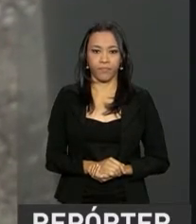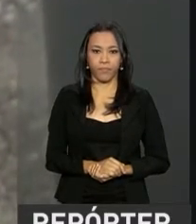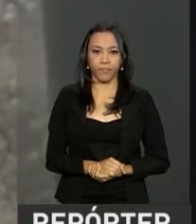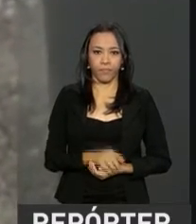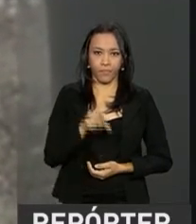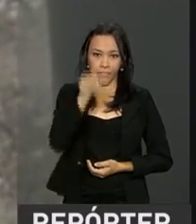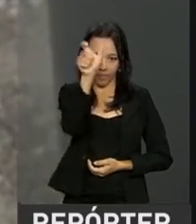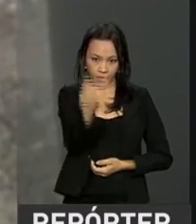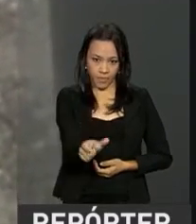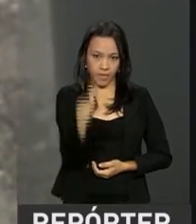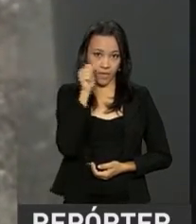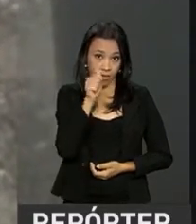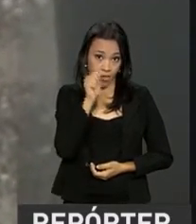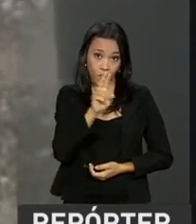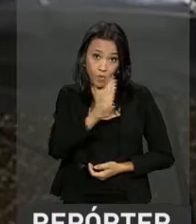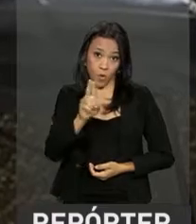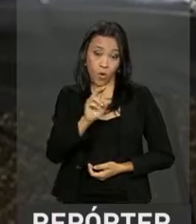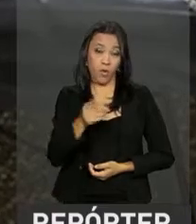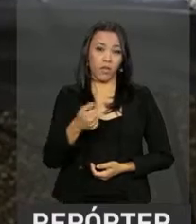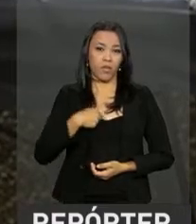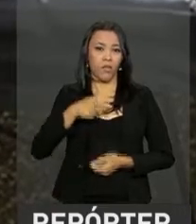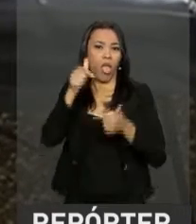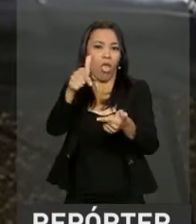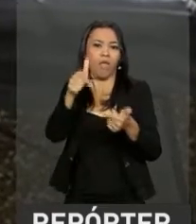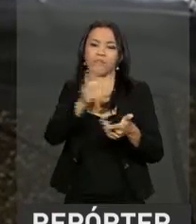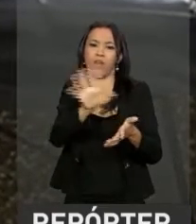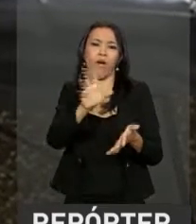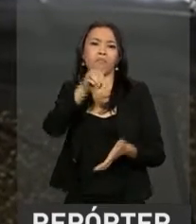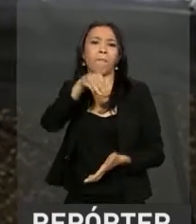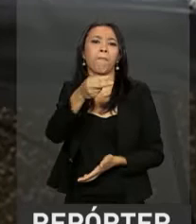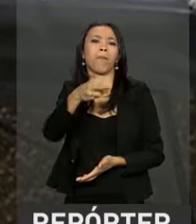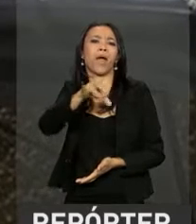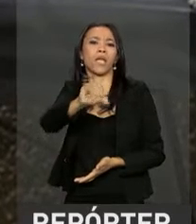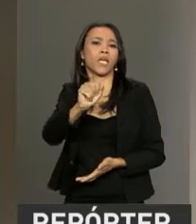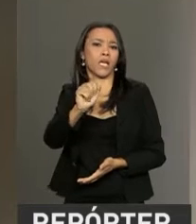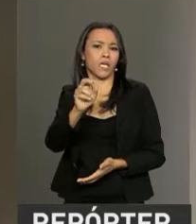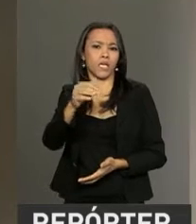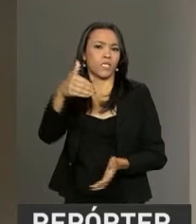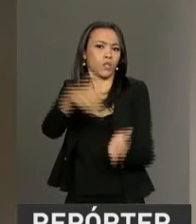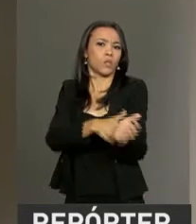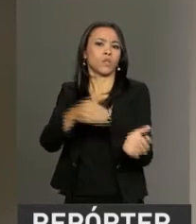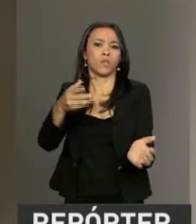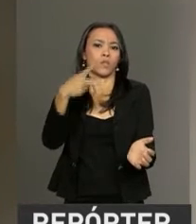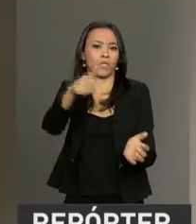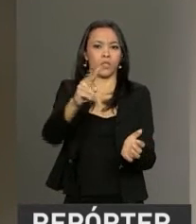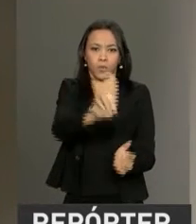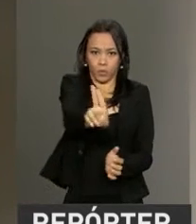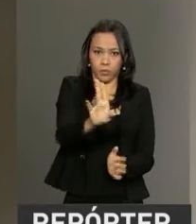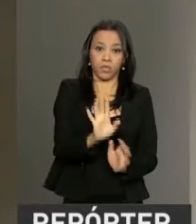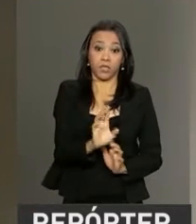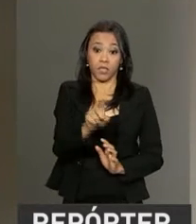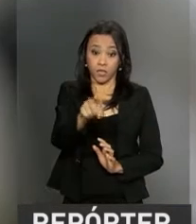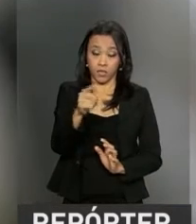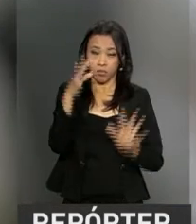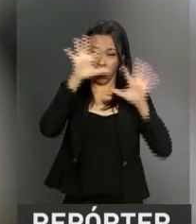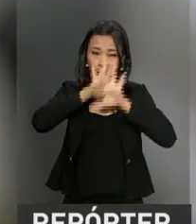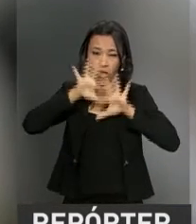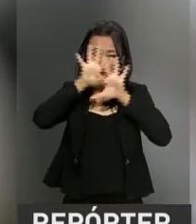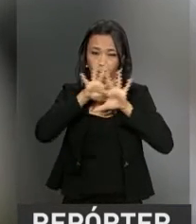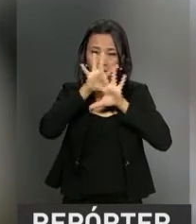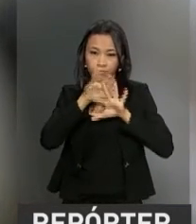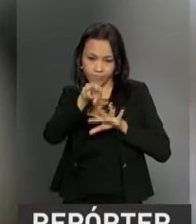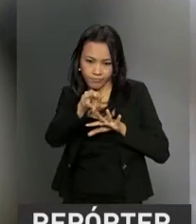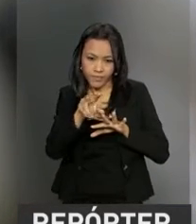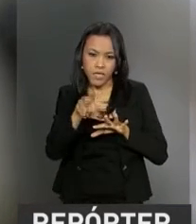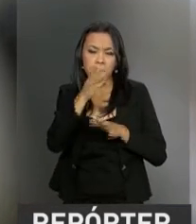A vida de Maria, nome fictício para proteger a privacidade da paciente, ficaria assim, desfocada. Depois de